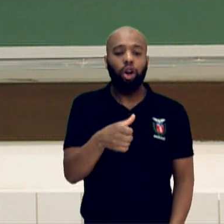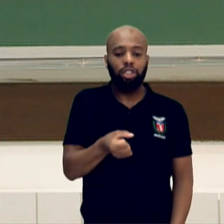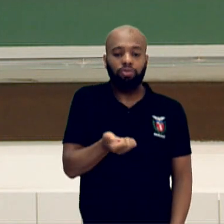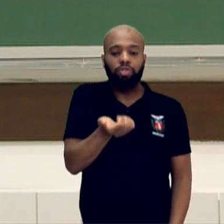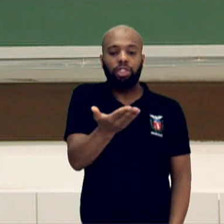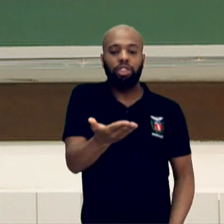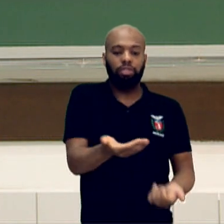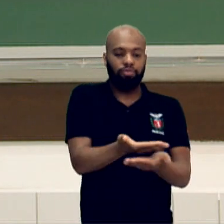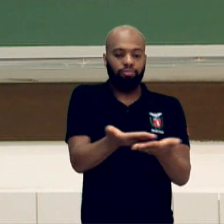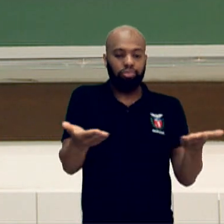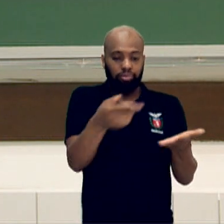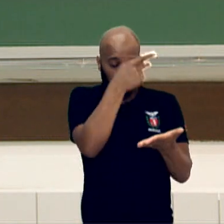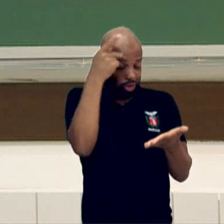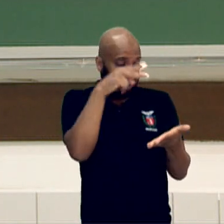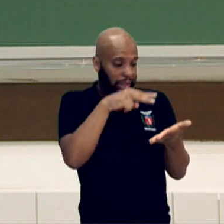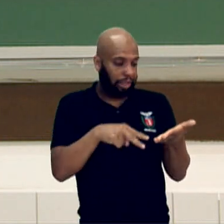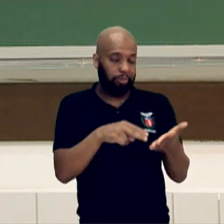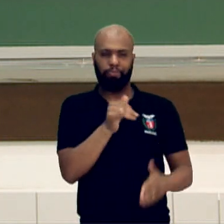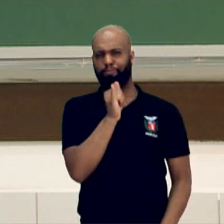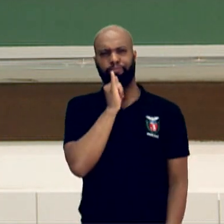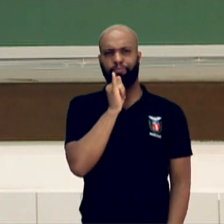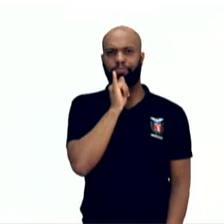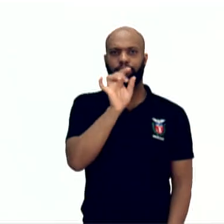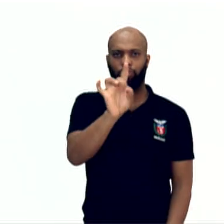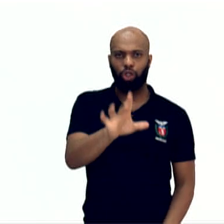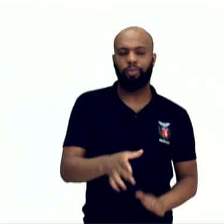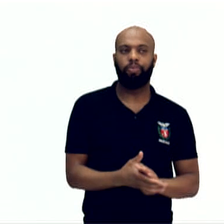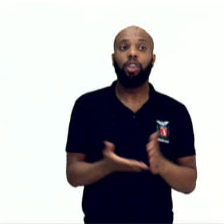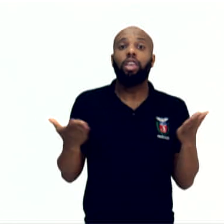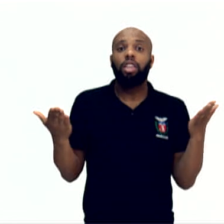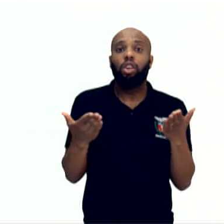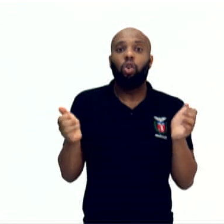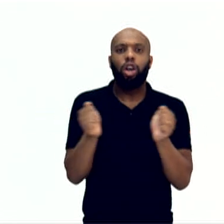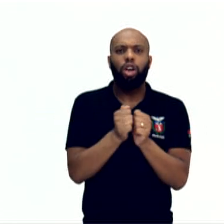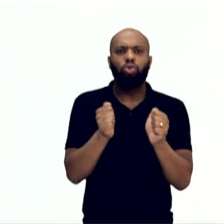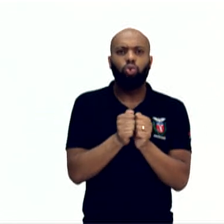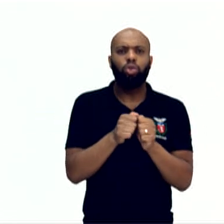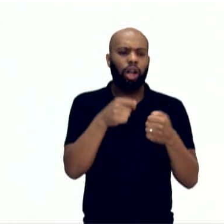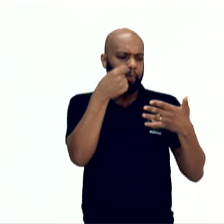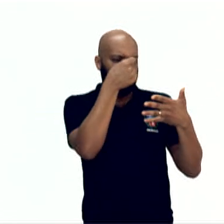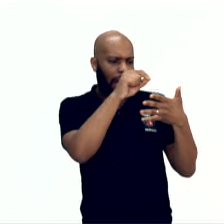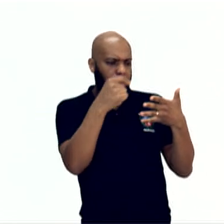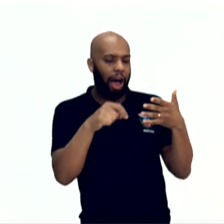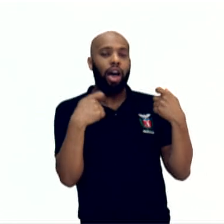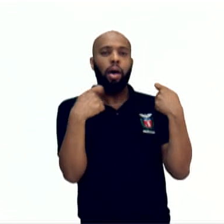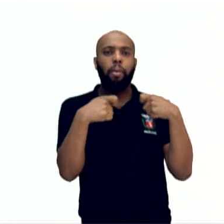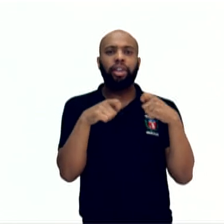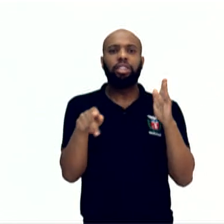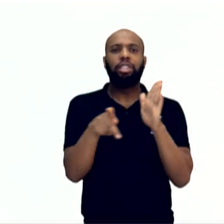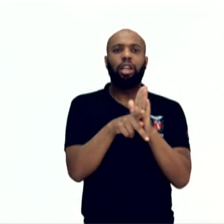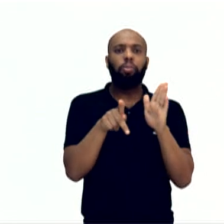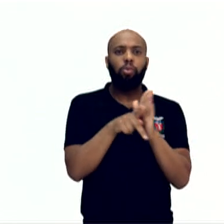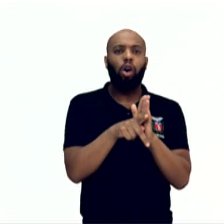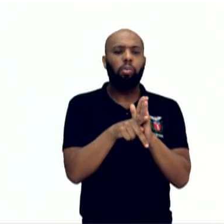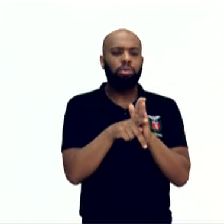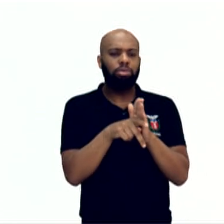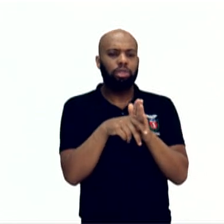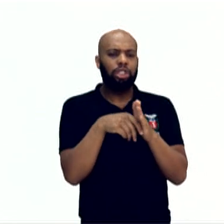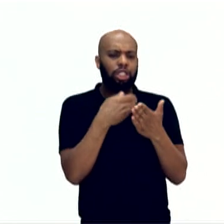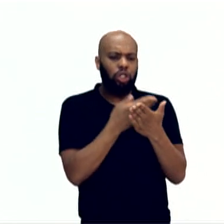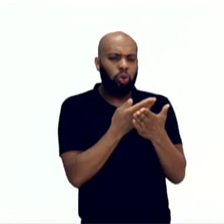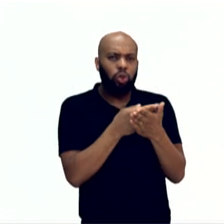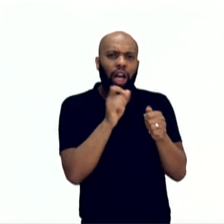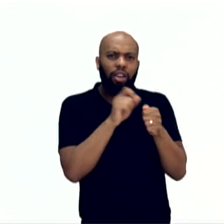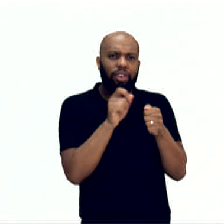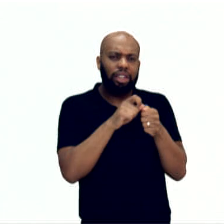pessoal. Agora aqui vamos fazer juntos. Aspectos necessários ao se planejar, considerar ao se planejar a escrita de um